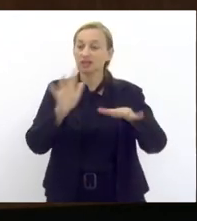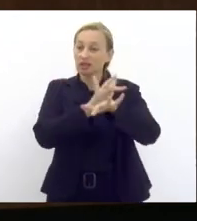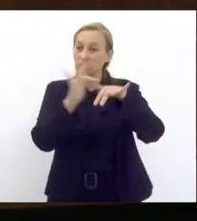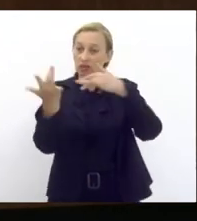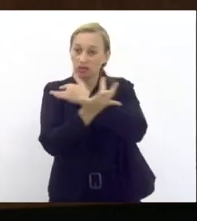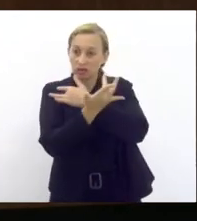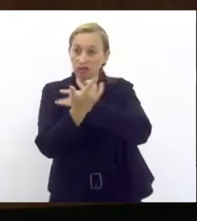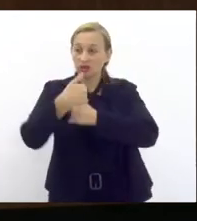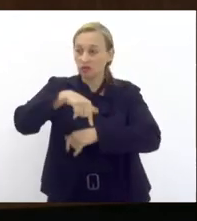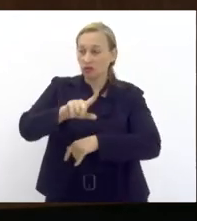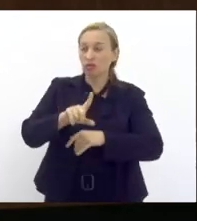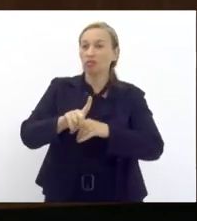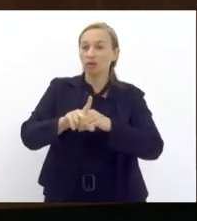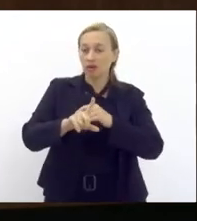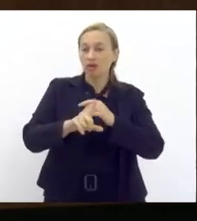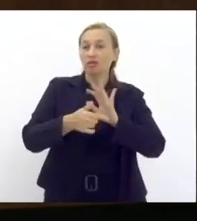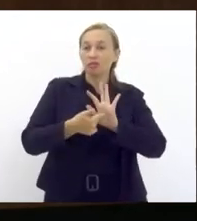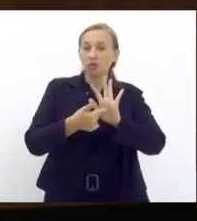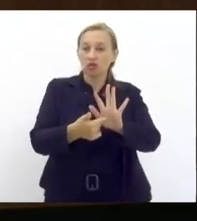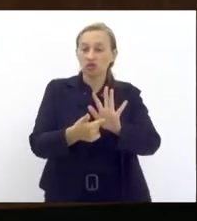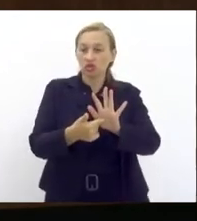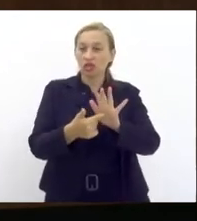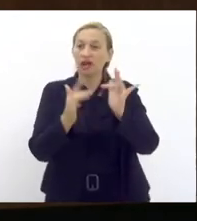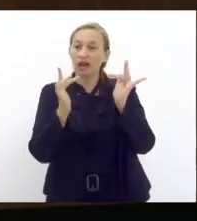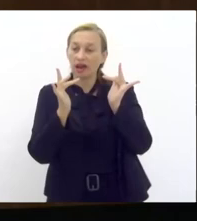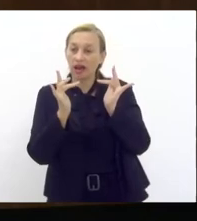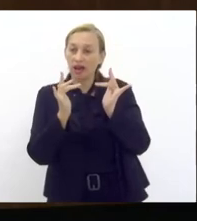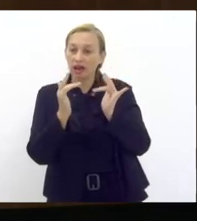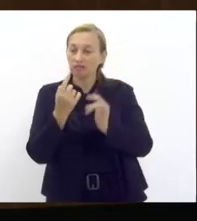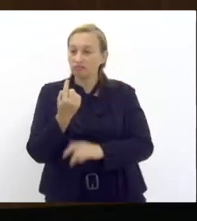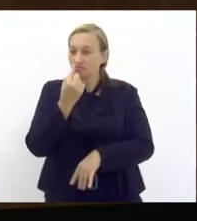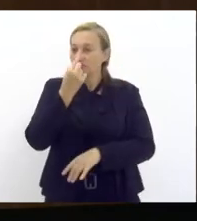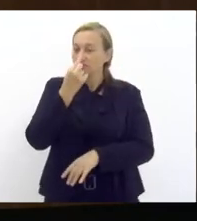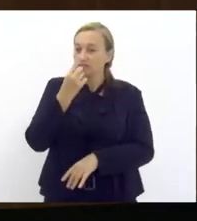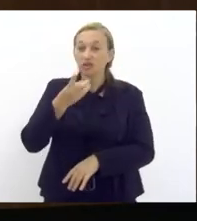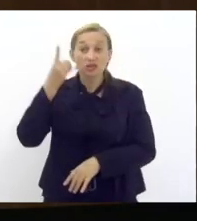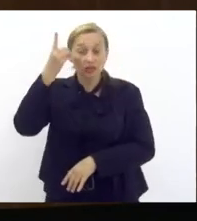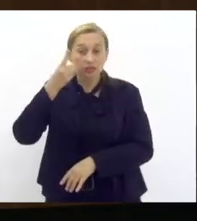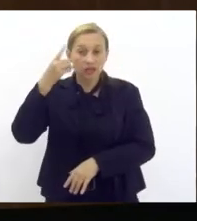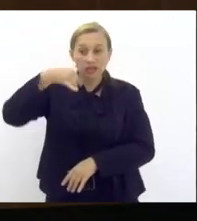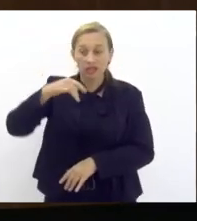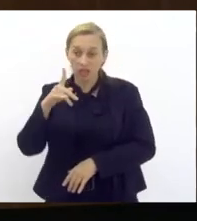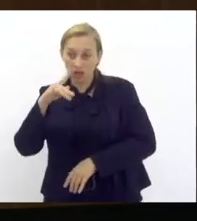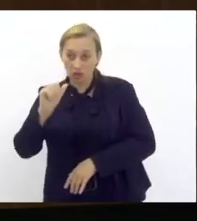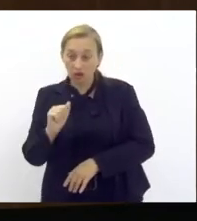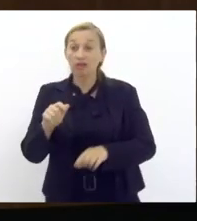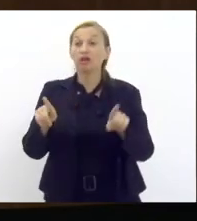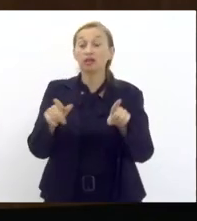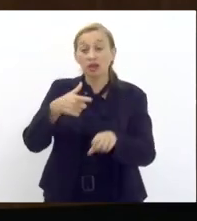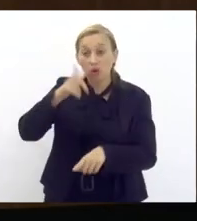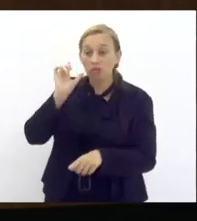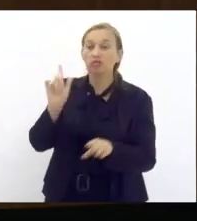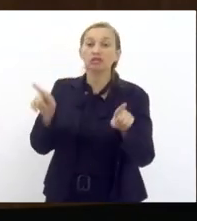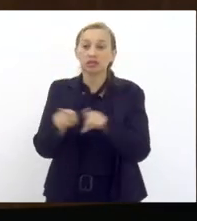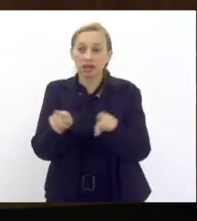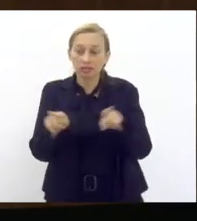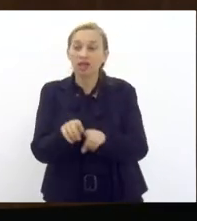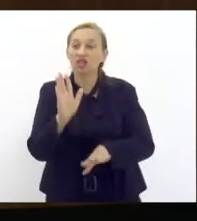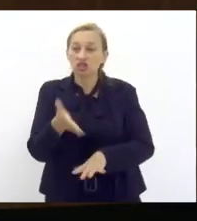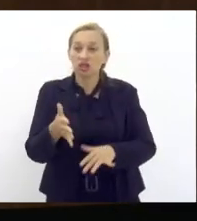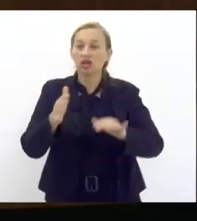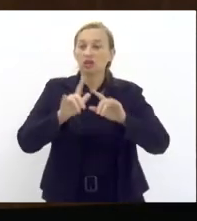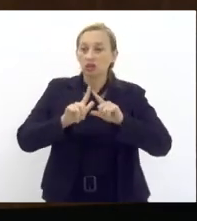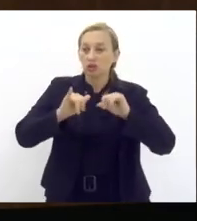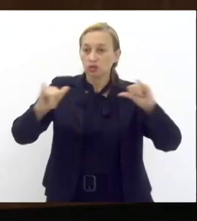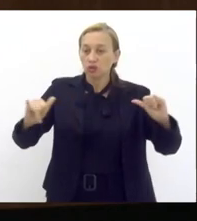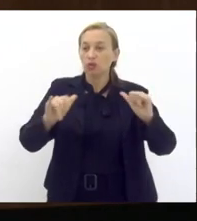foi para demonstrar a infantilidade do deputado Nicolas Ferreira. E ontem também já saiu nos jornais